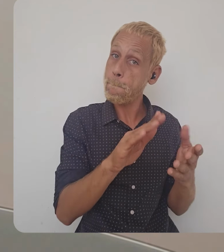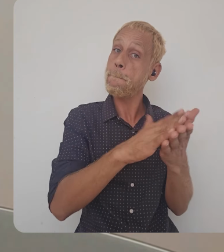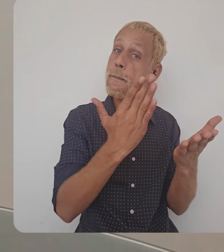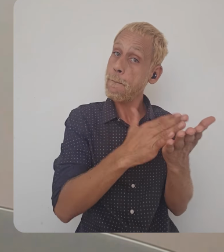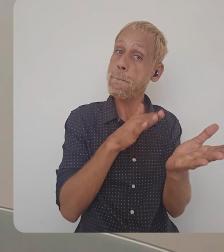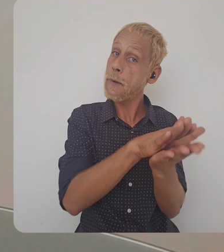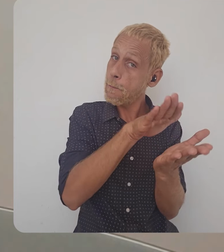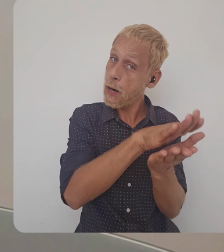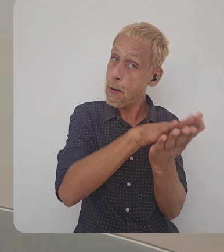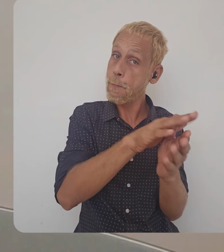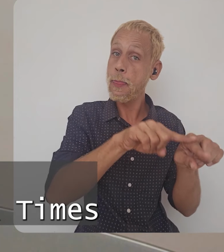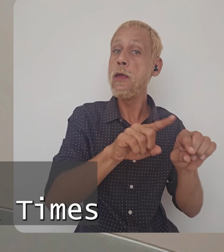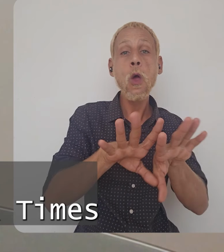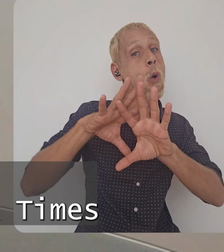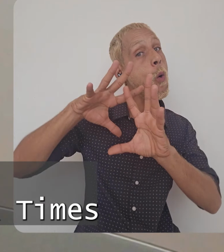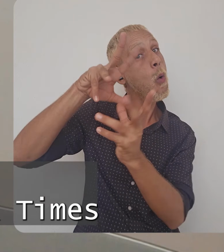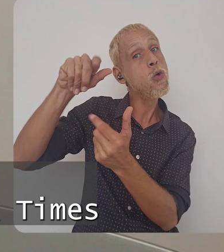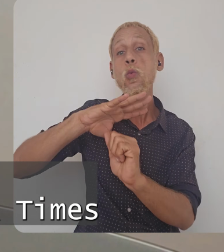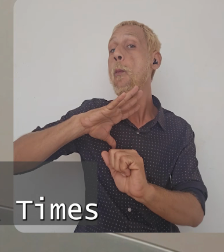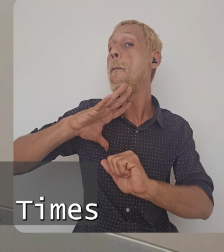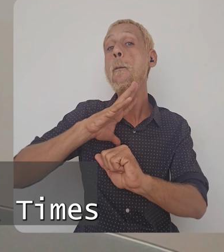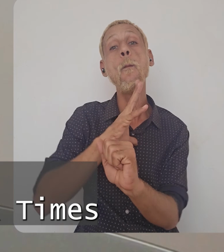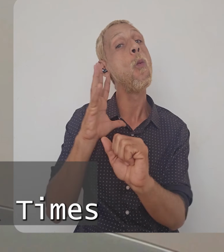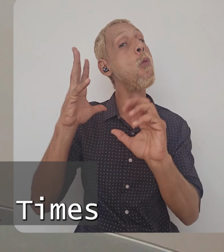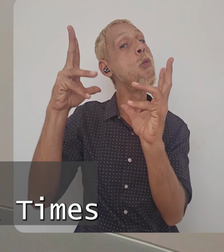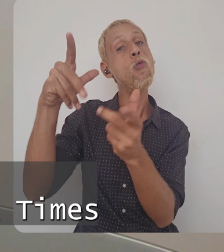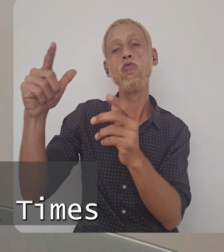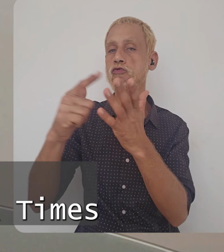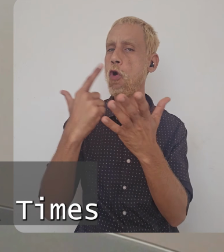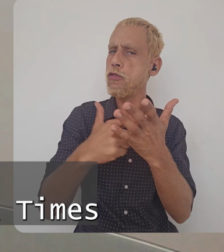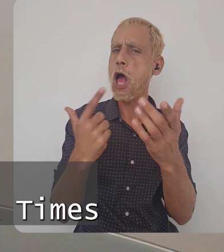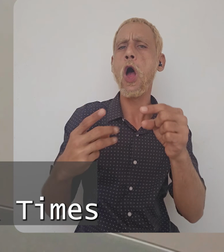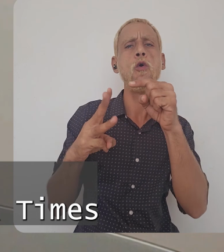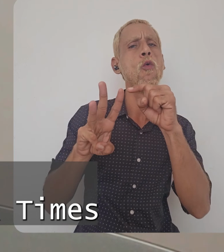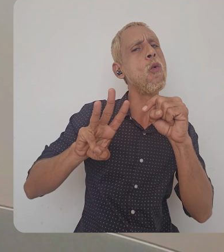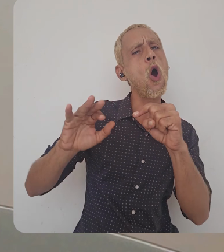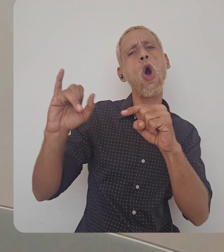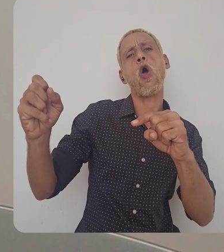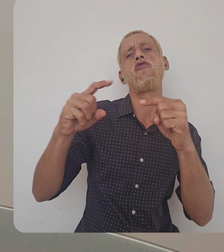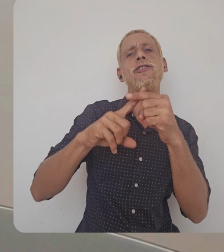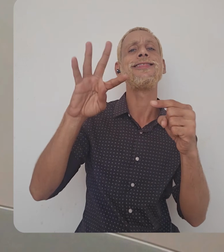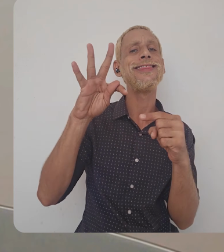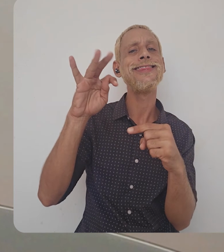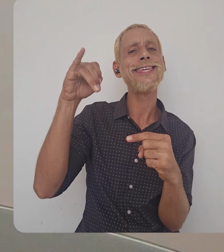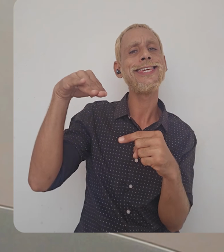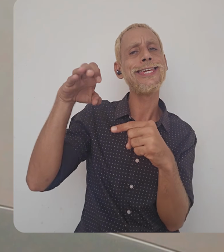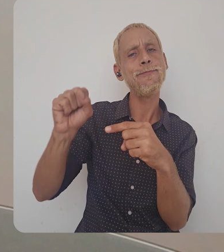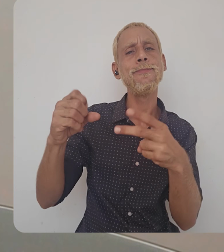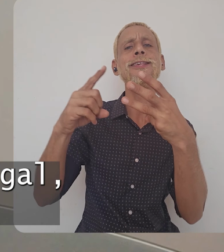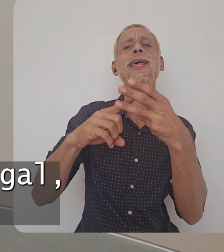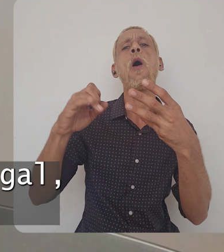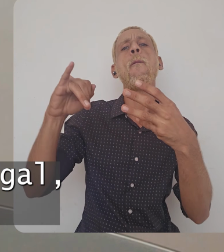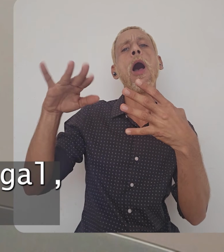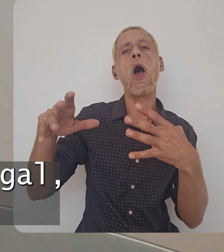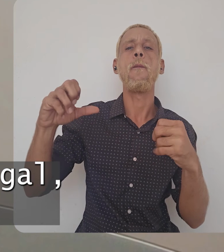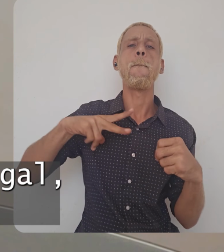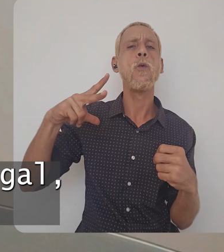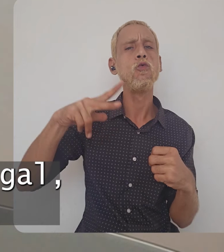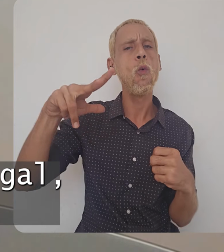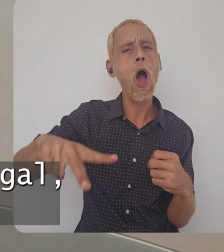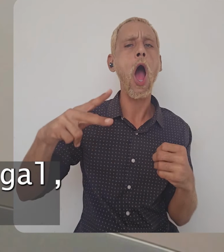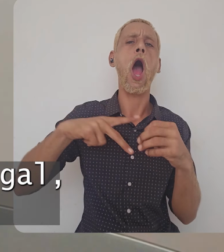permanência que o jornal impresso permite. Não é por outra razão que os grandes jornais do mundo, Washington Post, New York Times, Financial Times, o Times, o The Guardian,